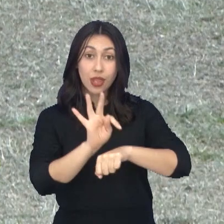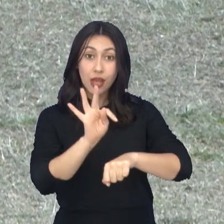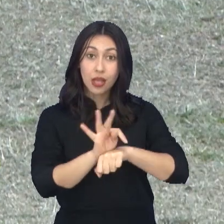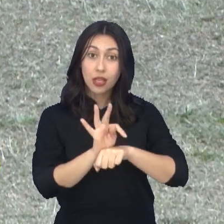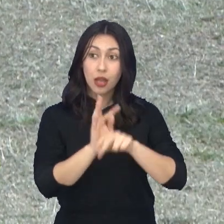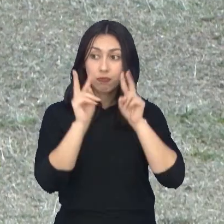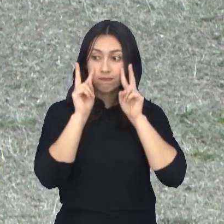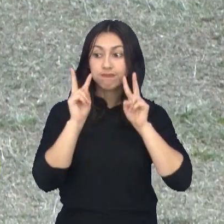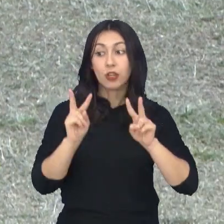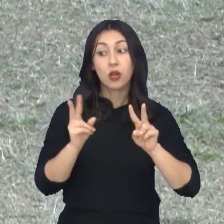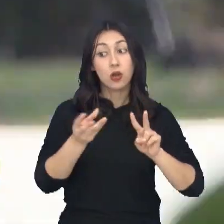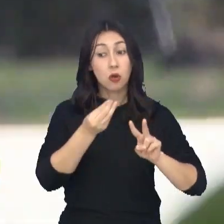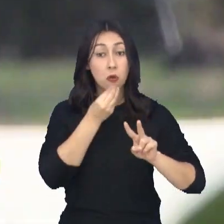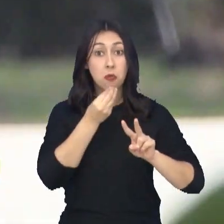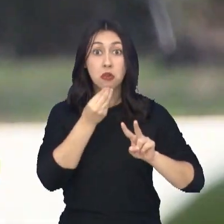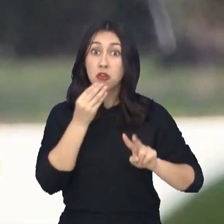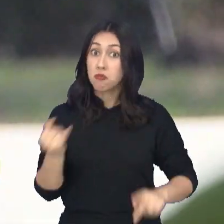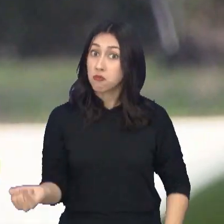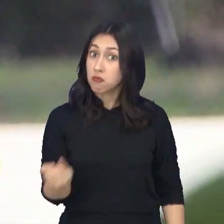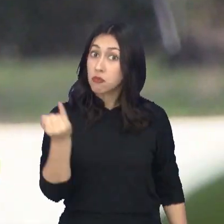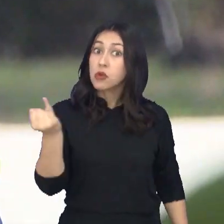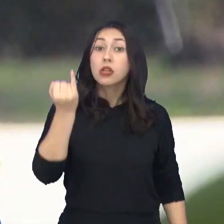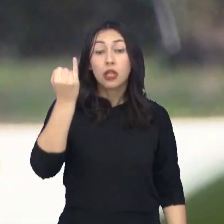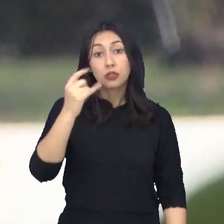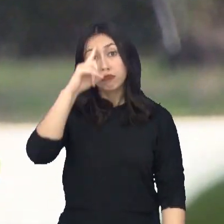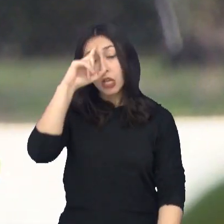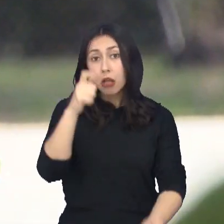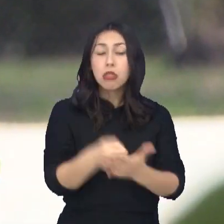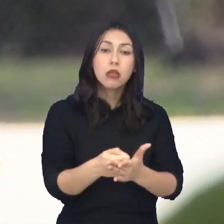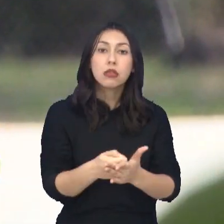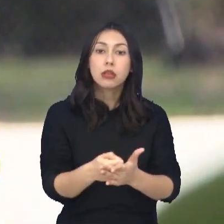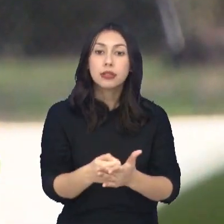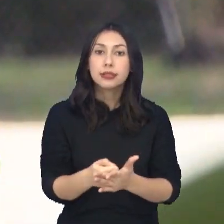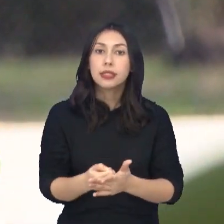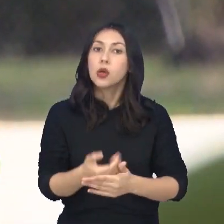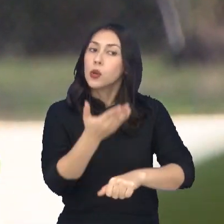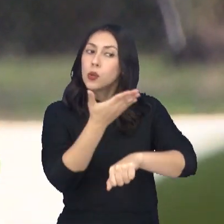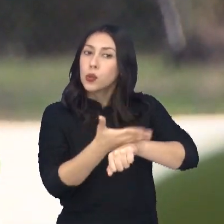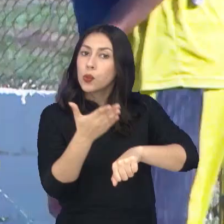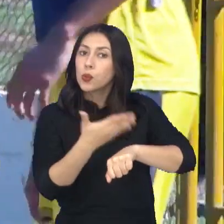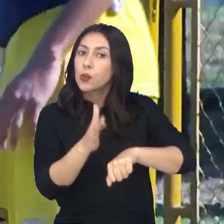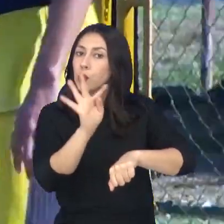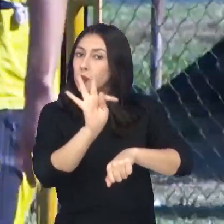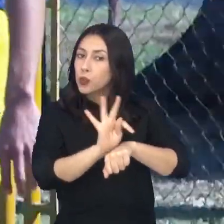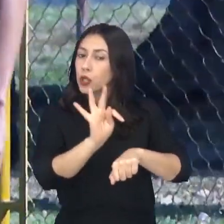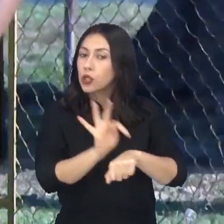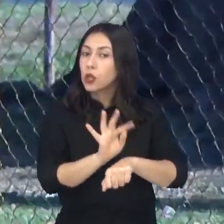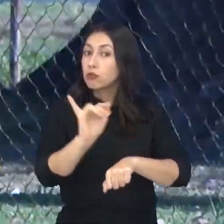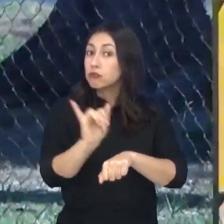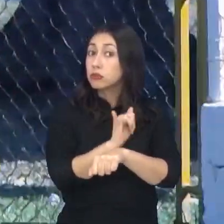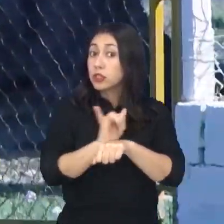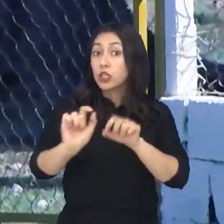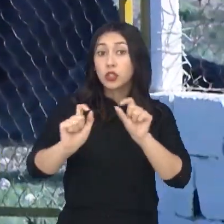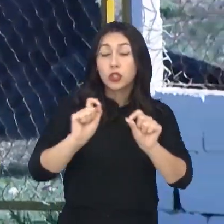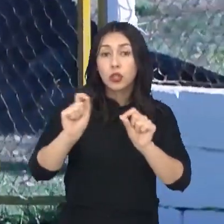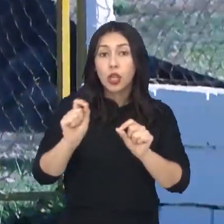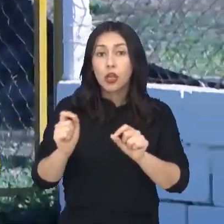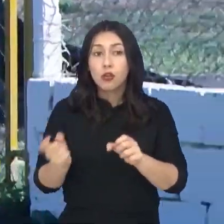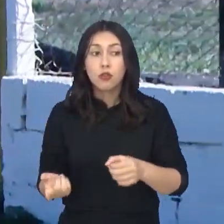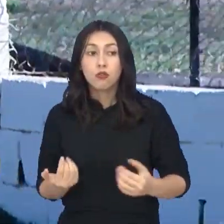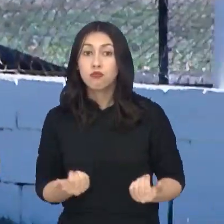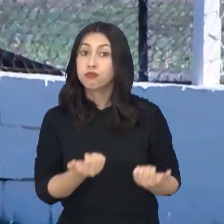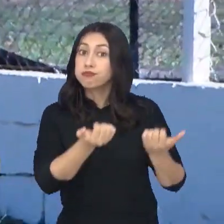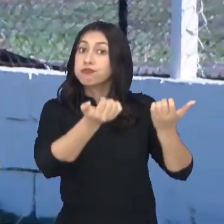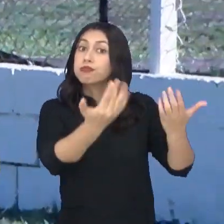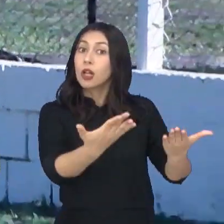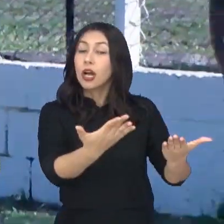o jogo como uma decisão e, de acordo com o treinador, a estratégia é uma só: voltar do estádio Nicolau